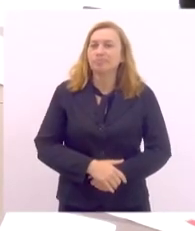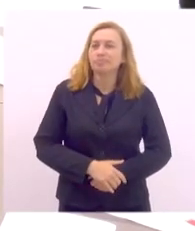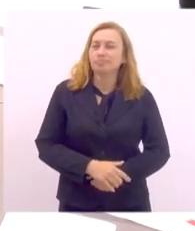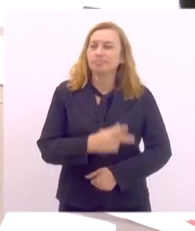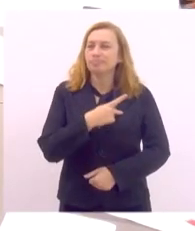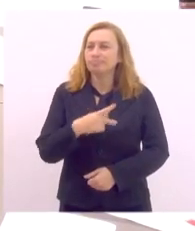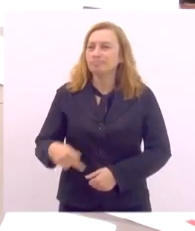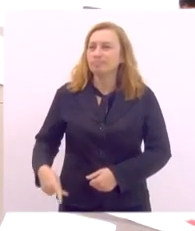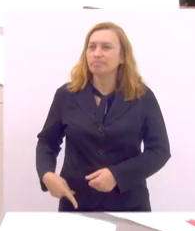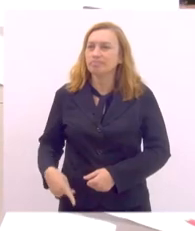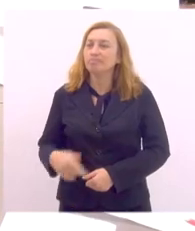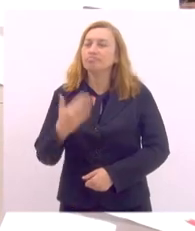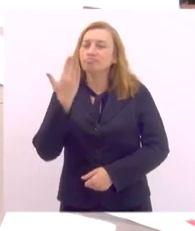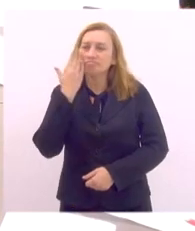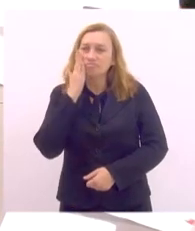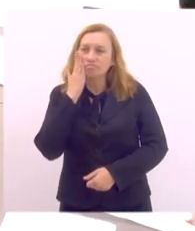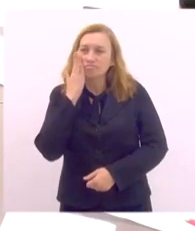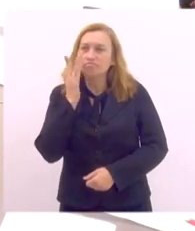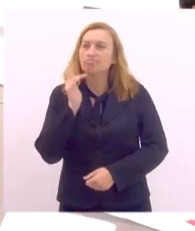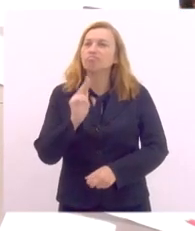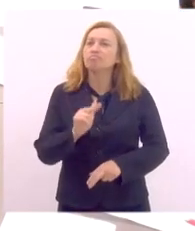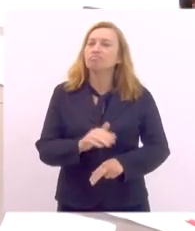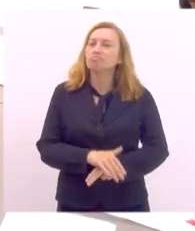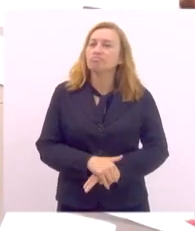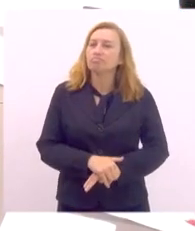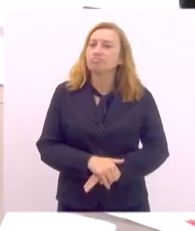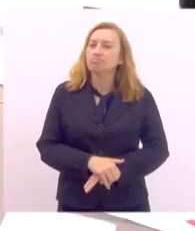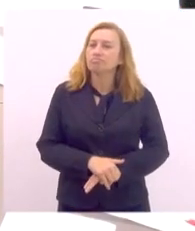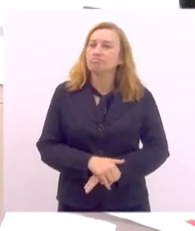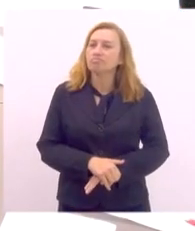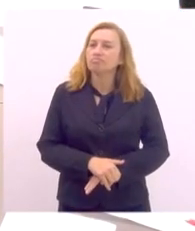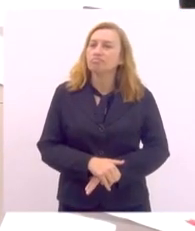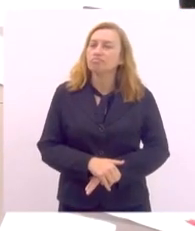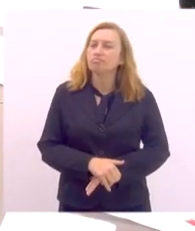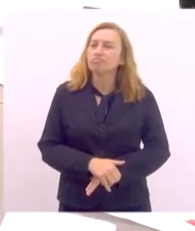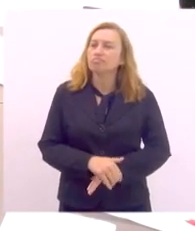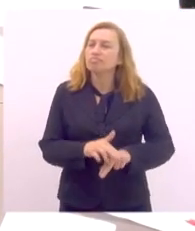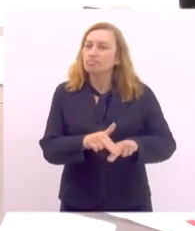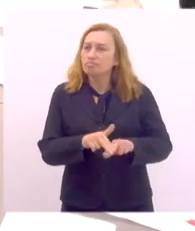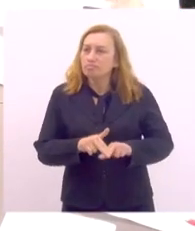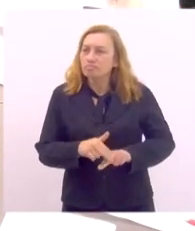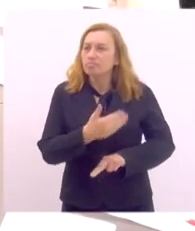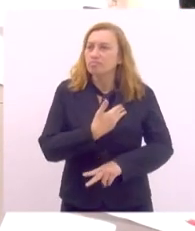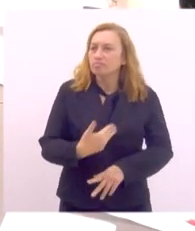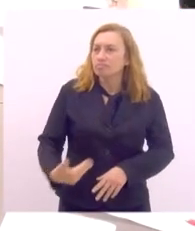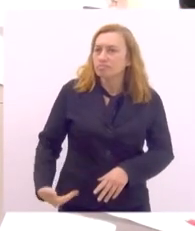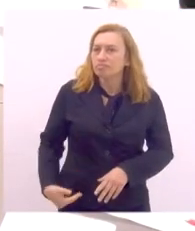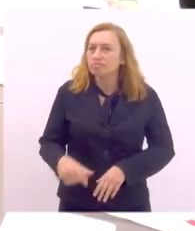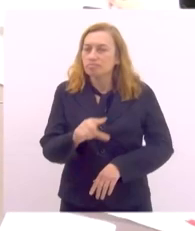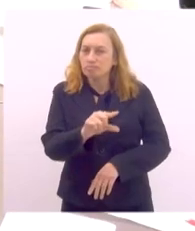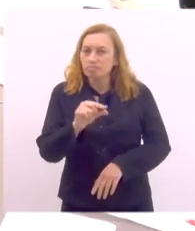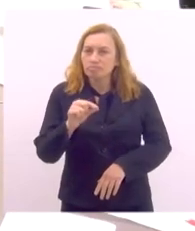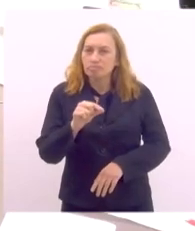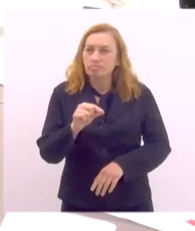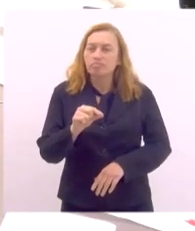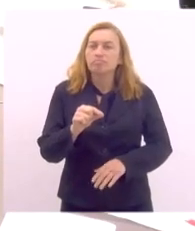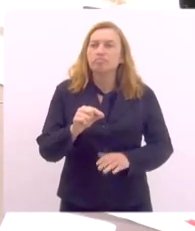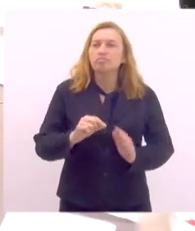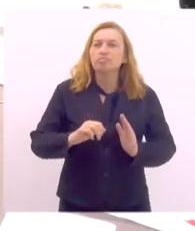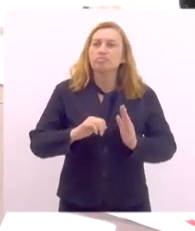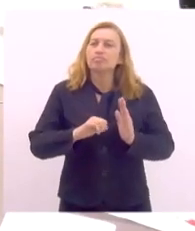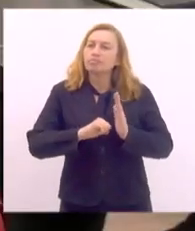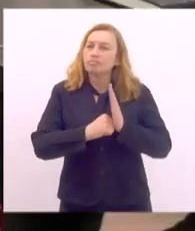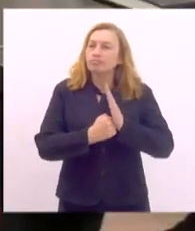Presidente, eu entendo a razão pela qual o governo optou pelo veto parcial, mas eu